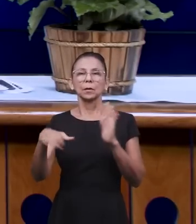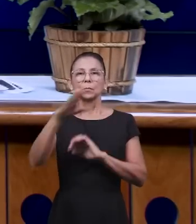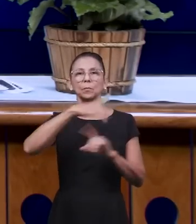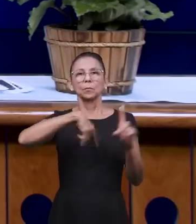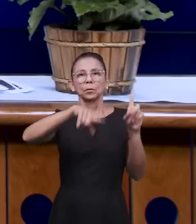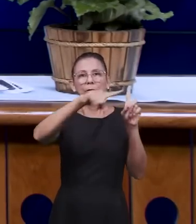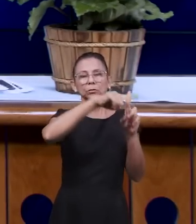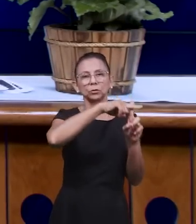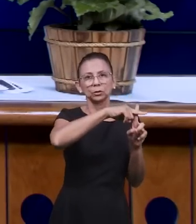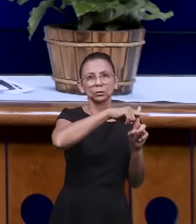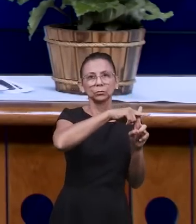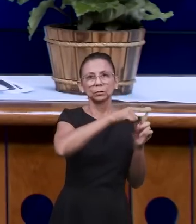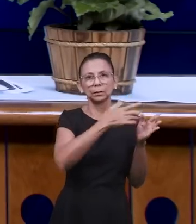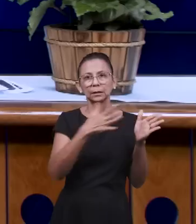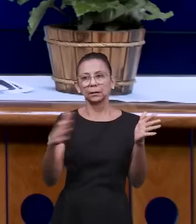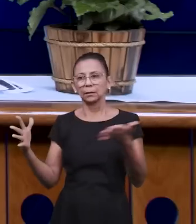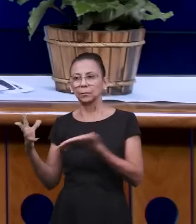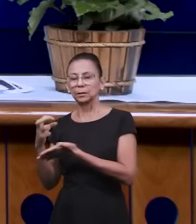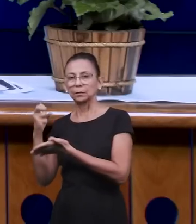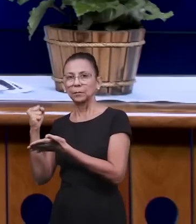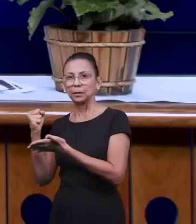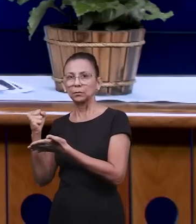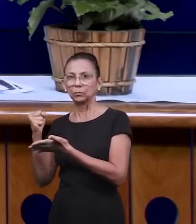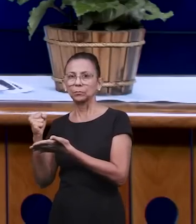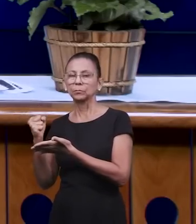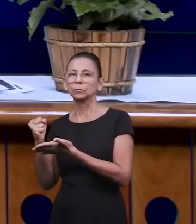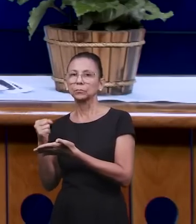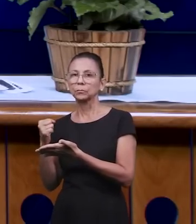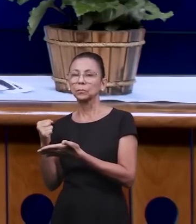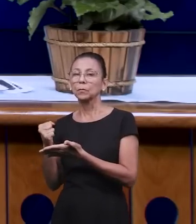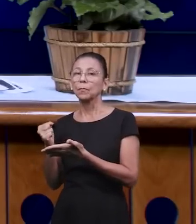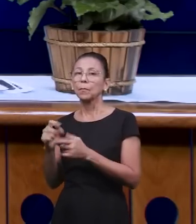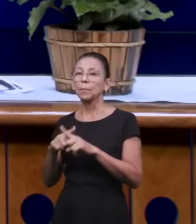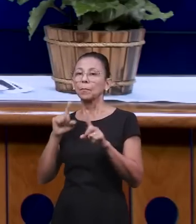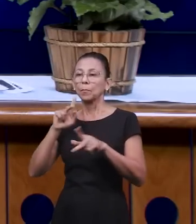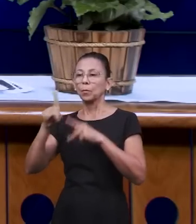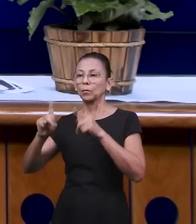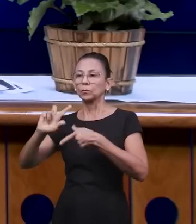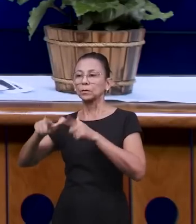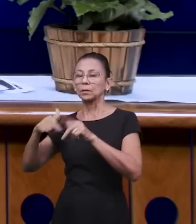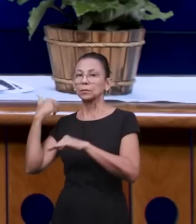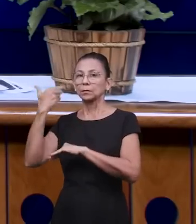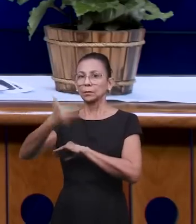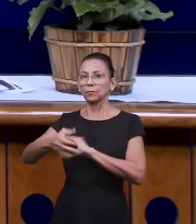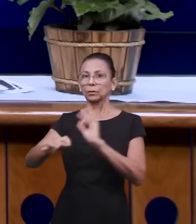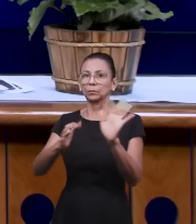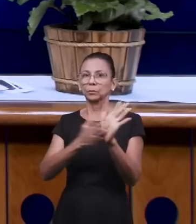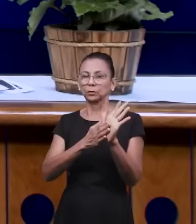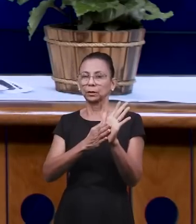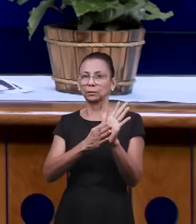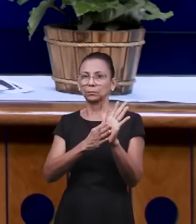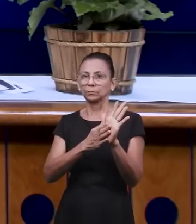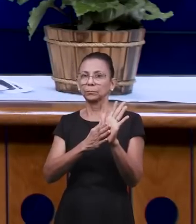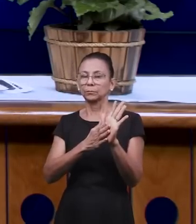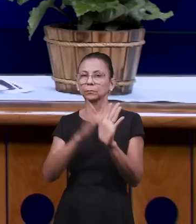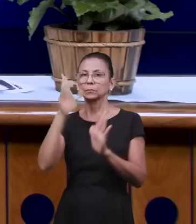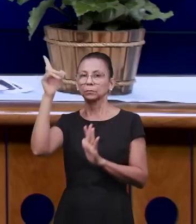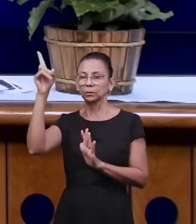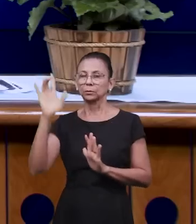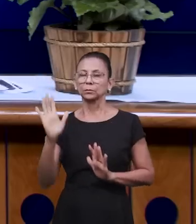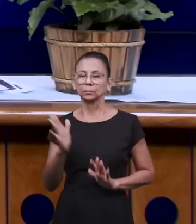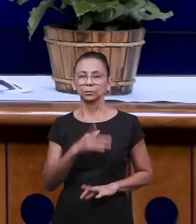anos. Nesse tempo aqui, a figueira ocupa o plano profético. Esses números 2000, 2000, 2000 são números